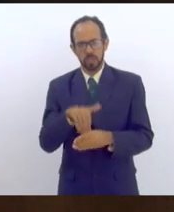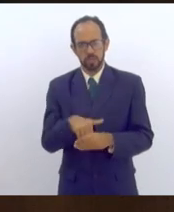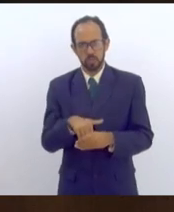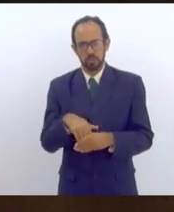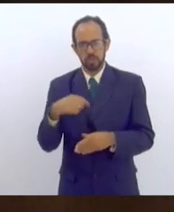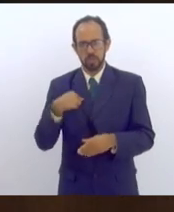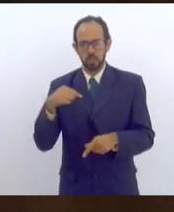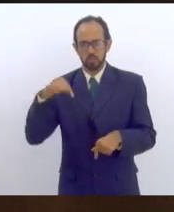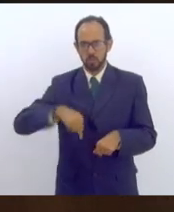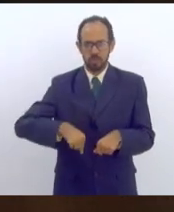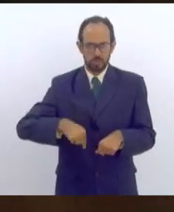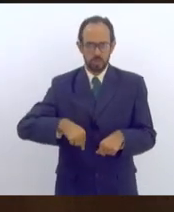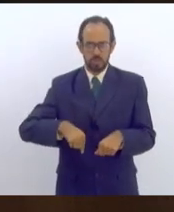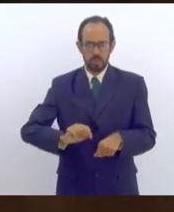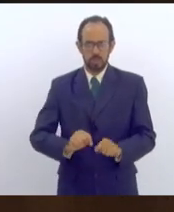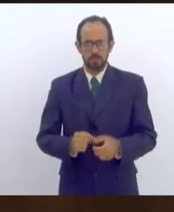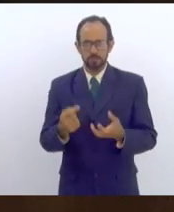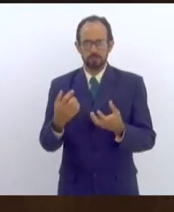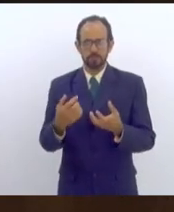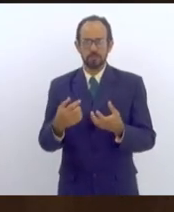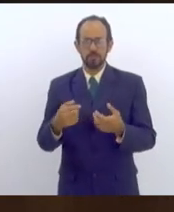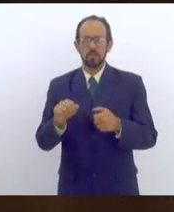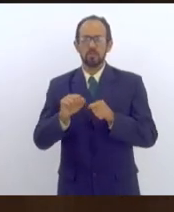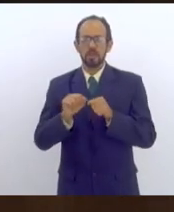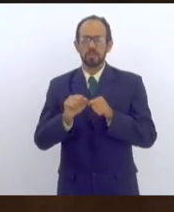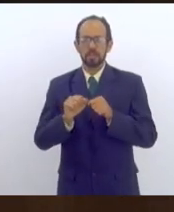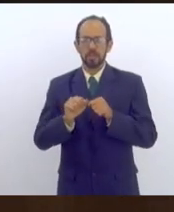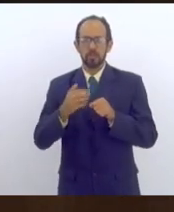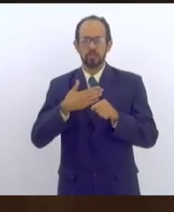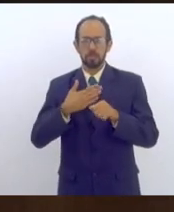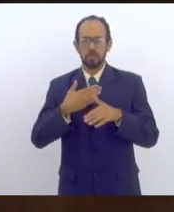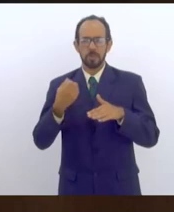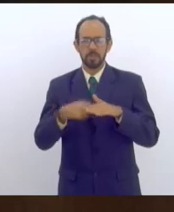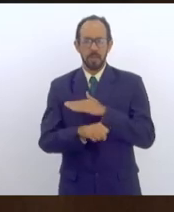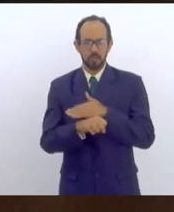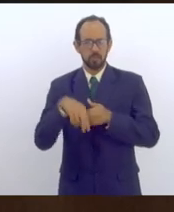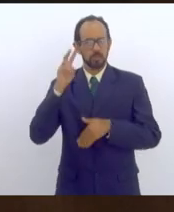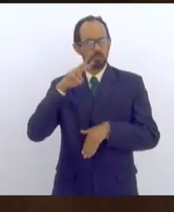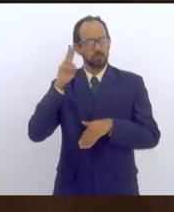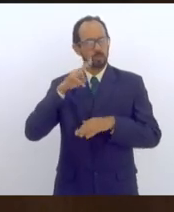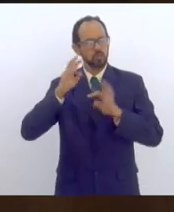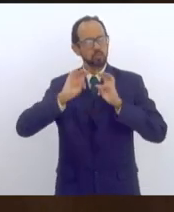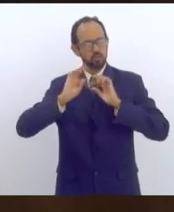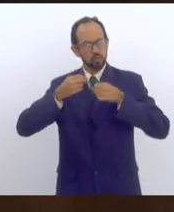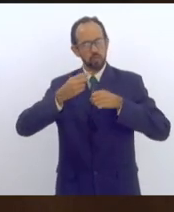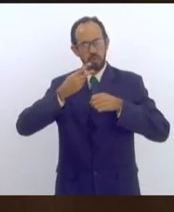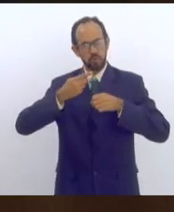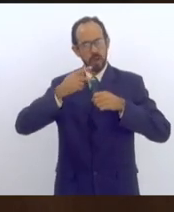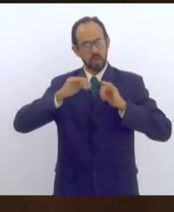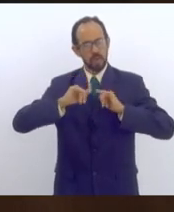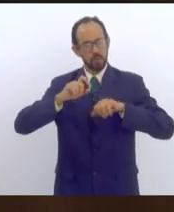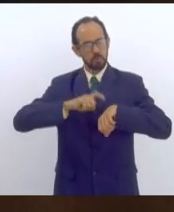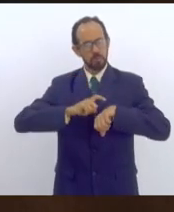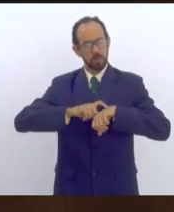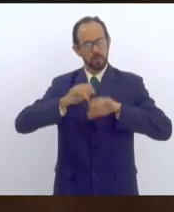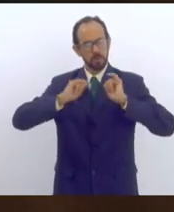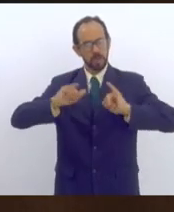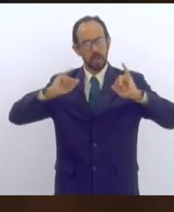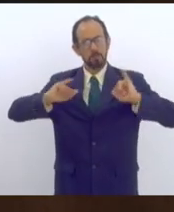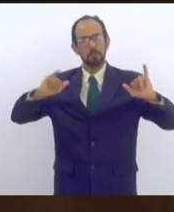aqui cumprindo o meu mandato, exercendo o meu mandato, lembrando de tudo que eu falei durante a campanha, que eu estaria